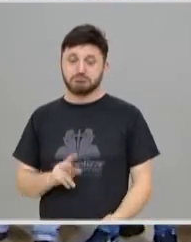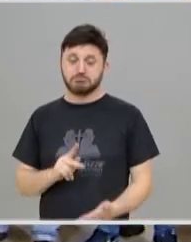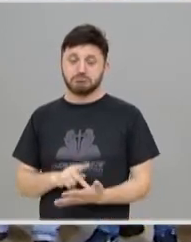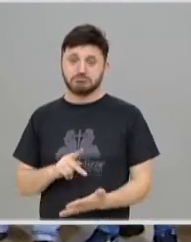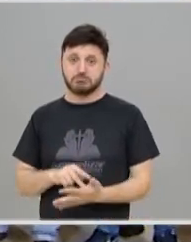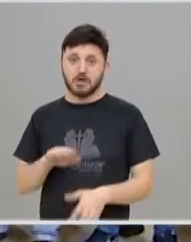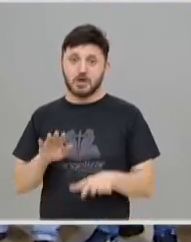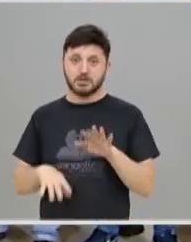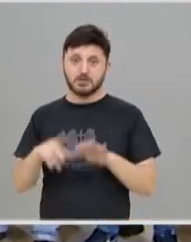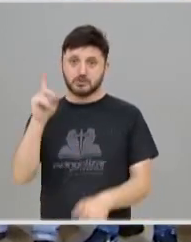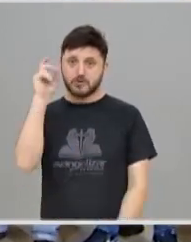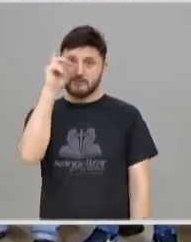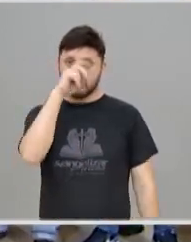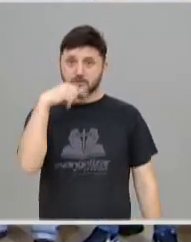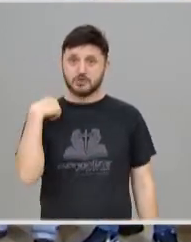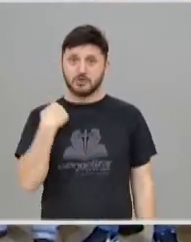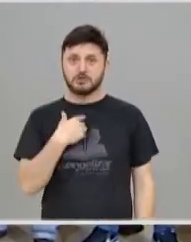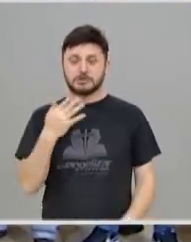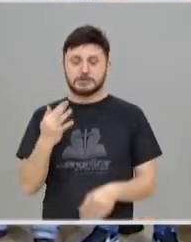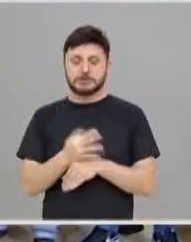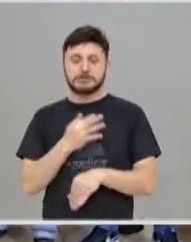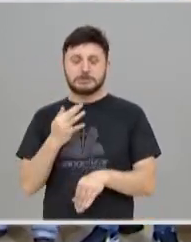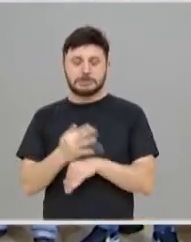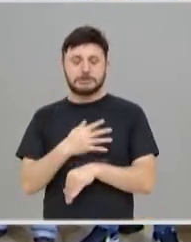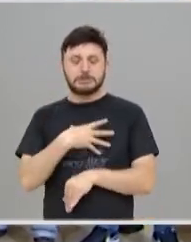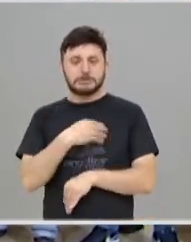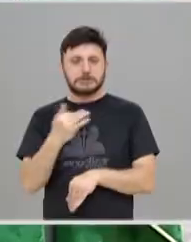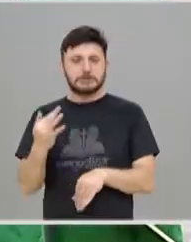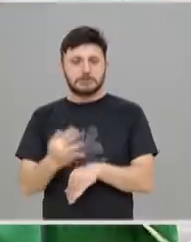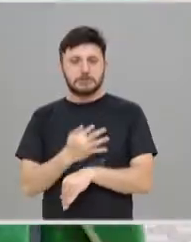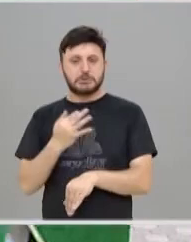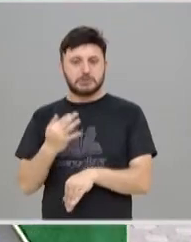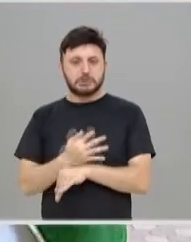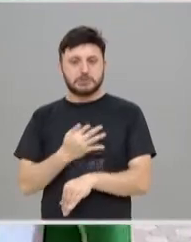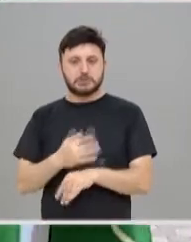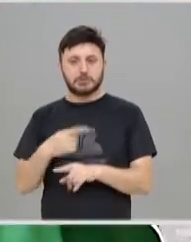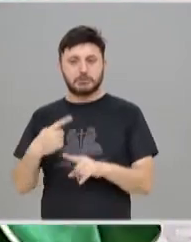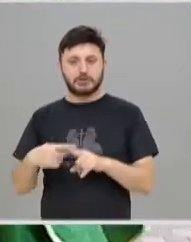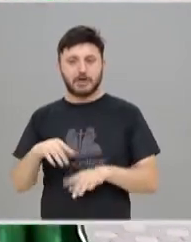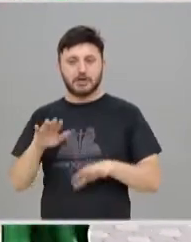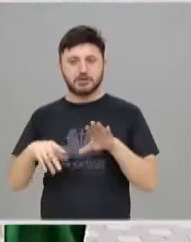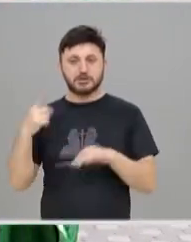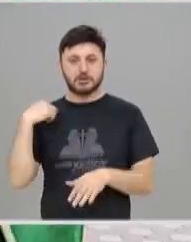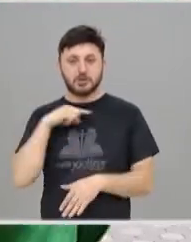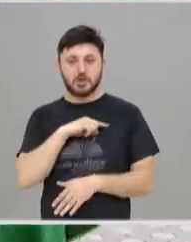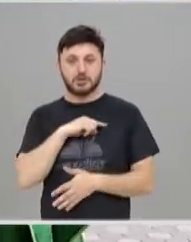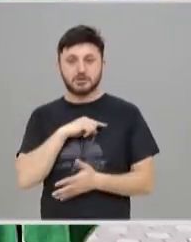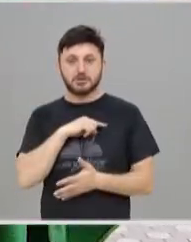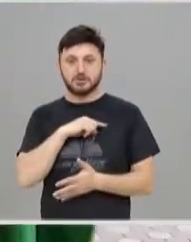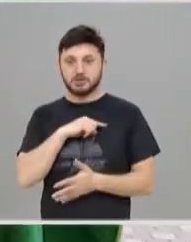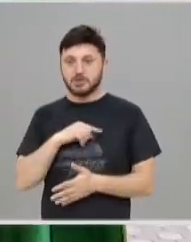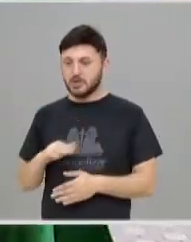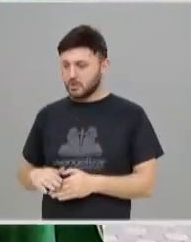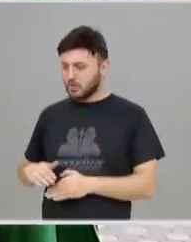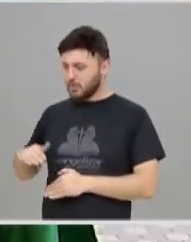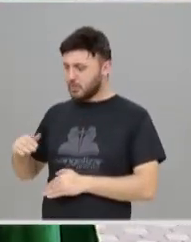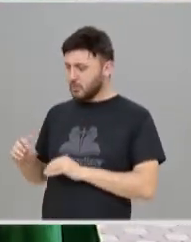às vezes é difícil a gente suportar os filhos, porque às vezes a gente cria oferecendo o